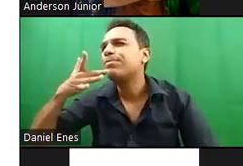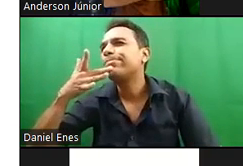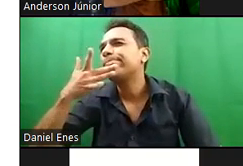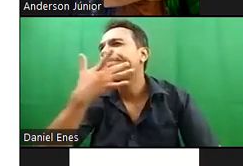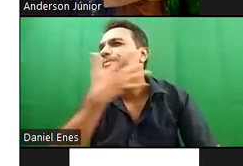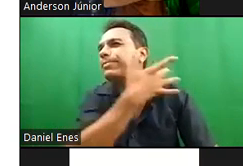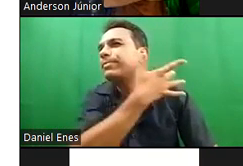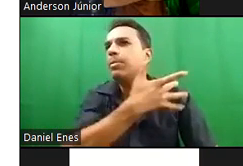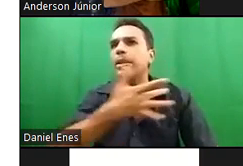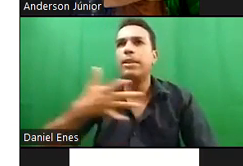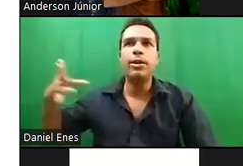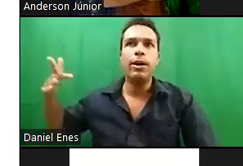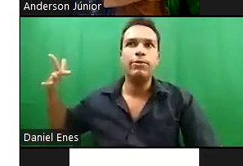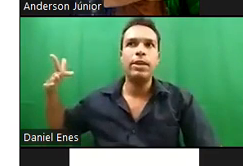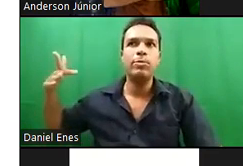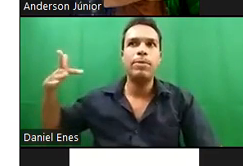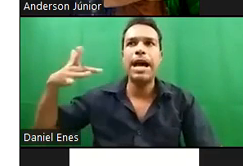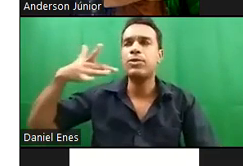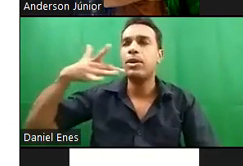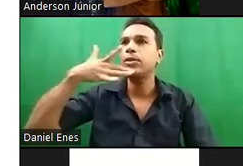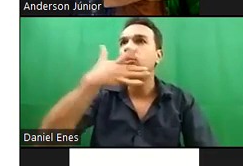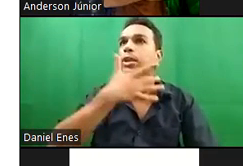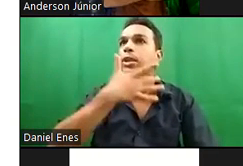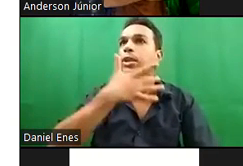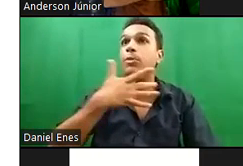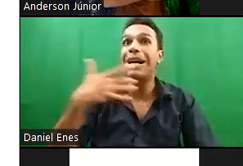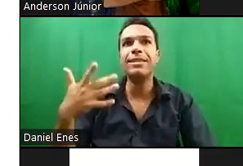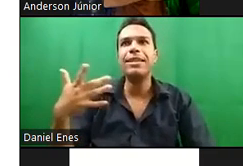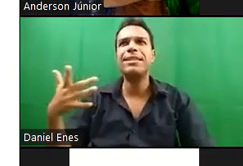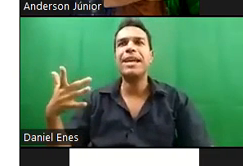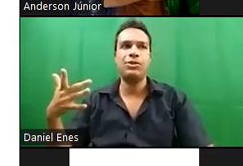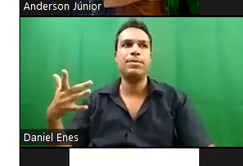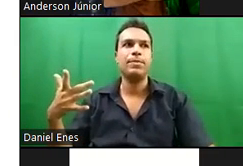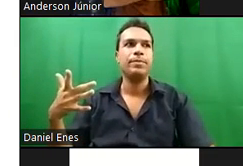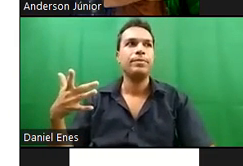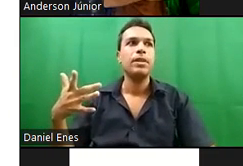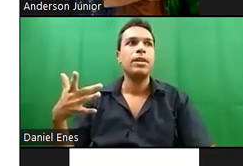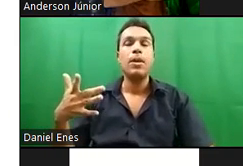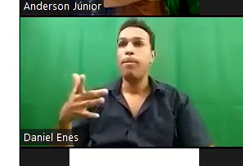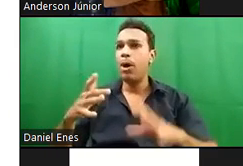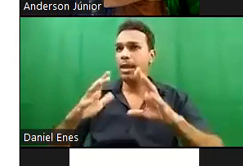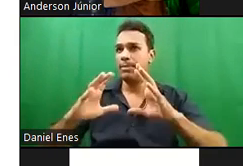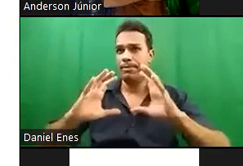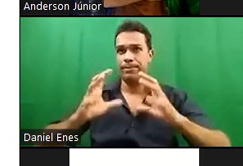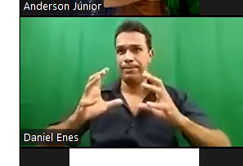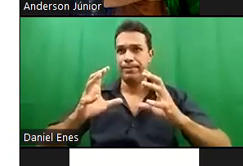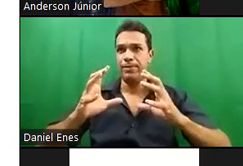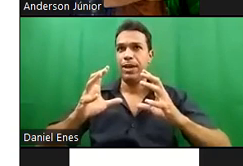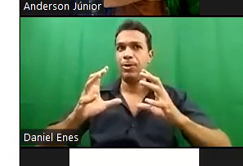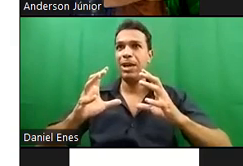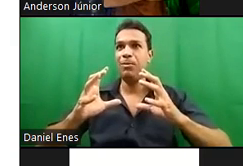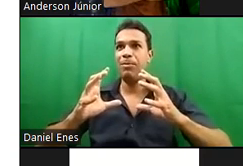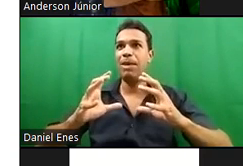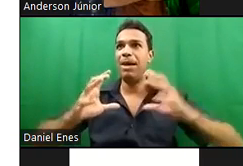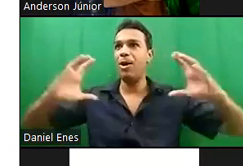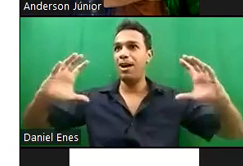espaço. Aumentei, ó. Veio mais, ó. Então, estou dando mais intensidade. Bola. Eu